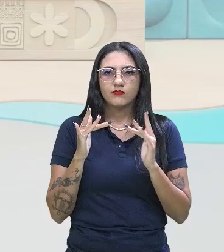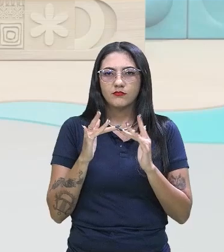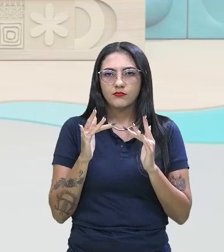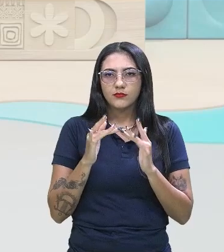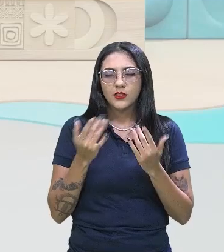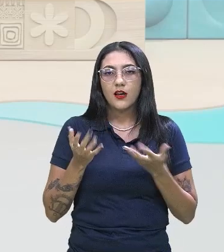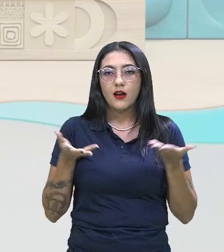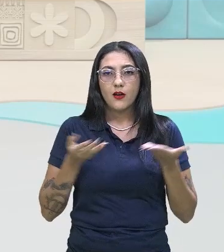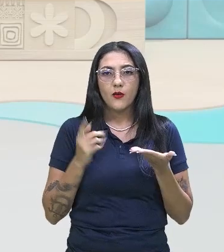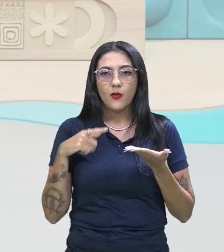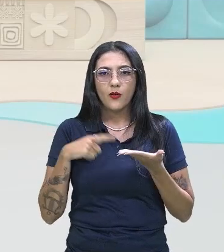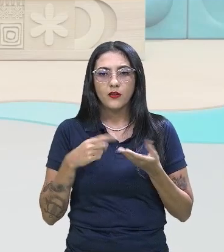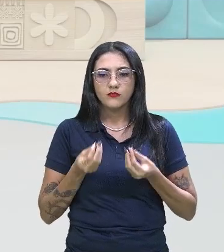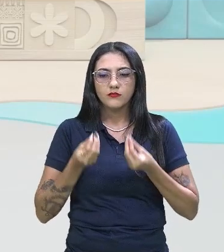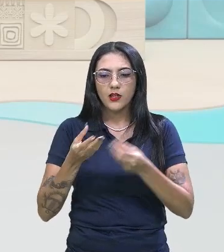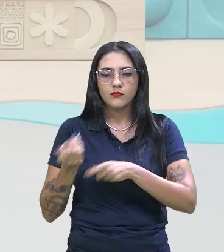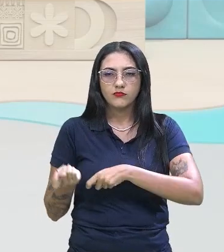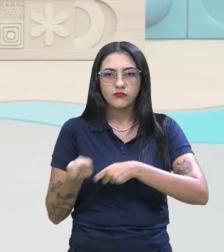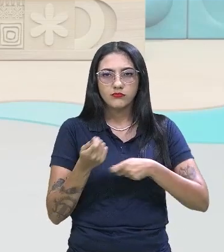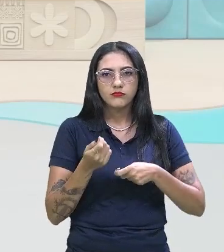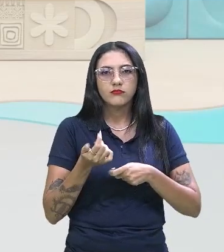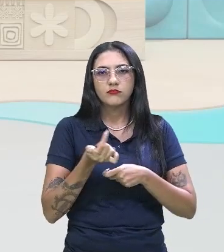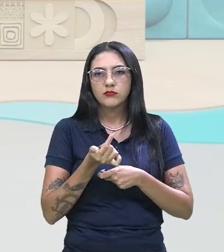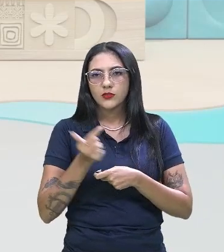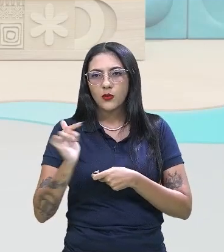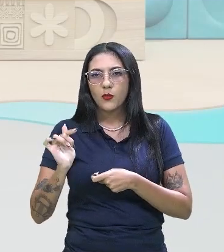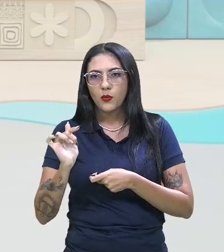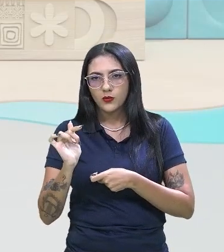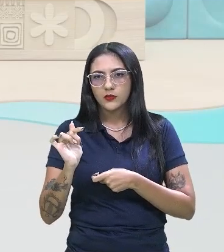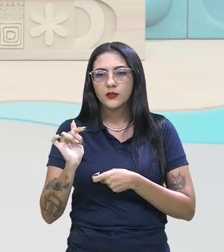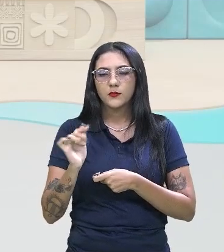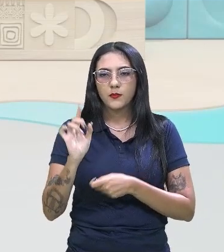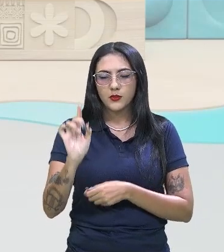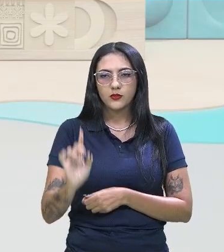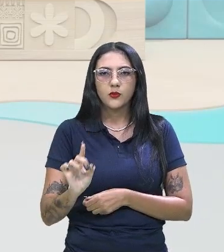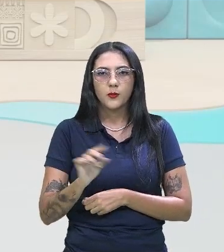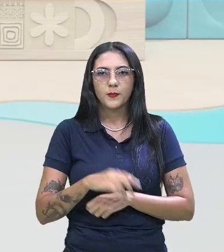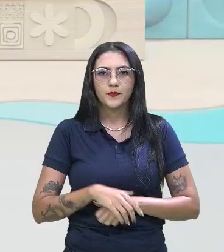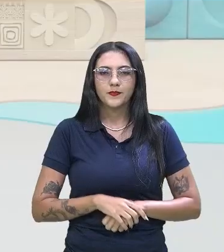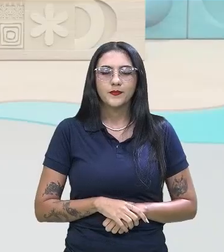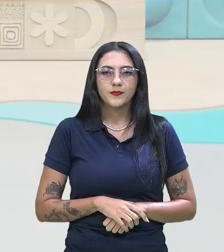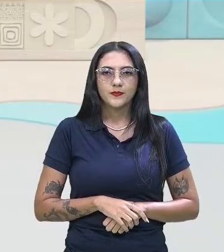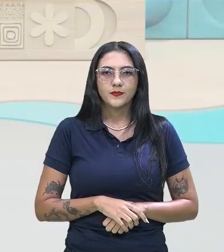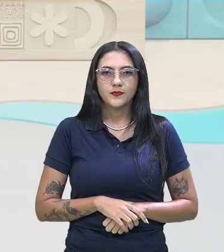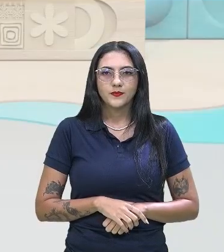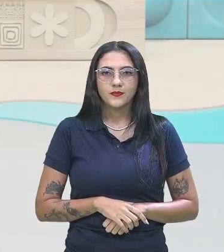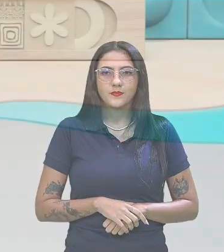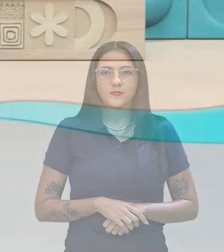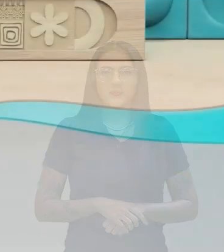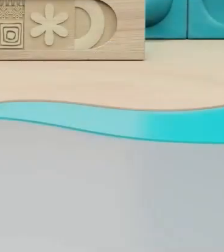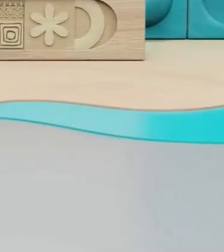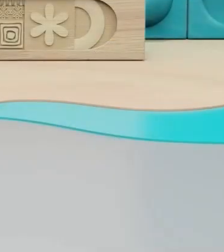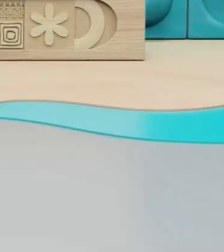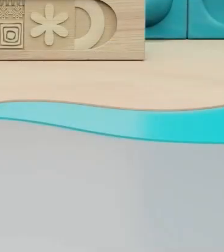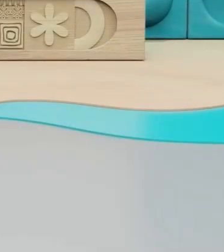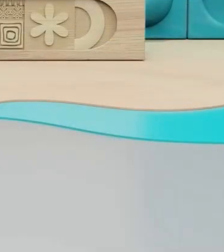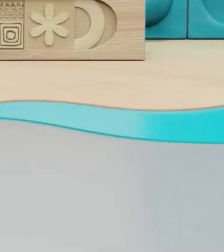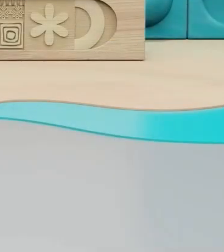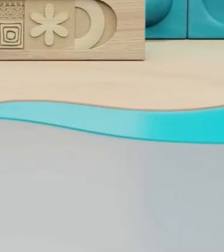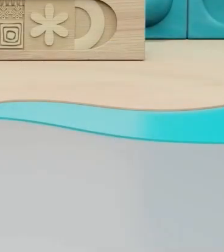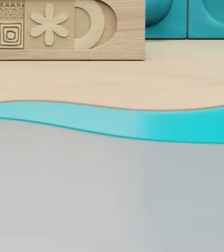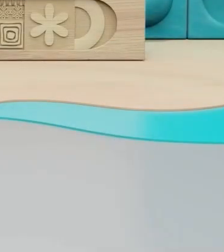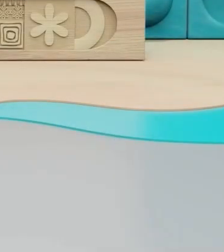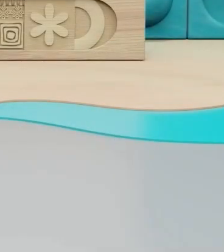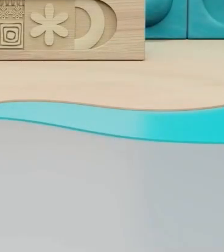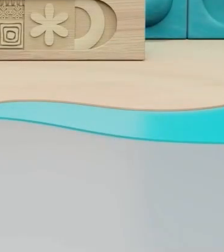é o ato de entregar a bola diretamente ao companheiro ou lançar ela em um espaço vazio